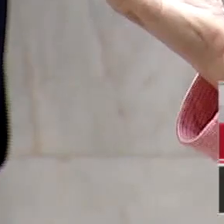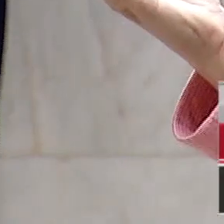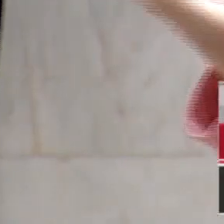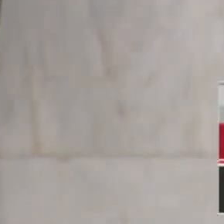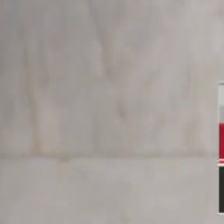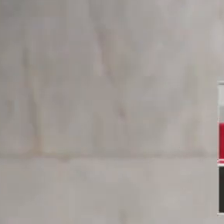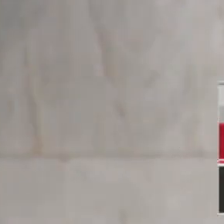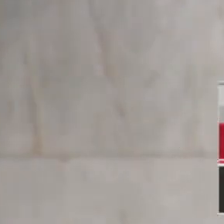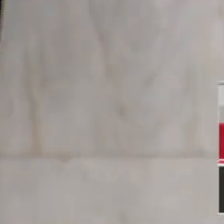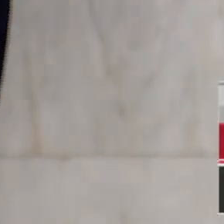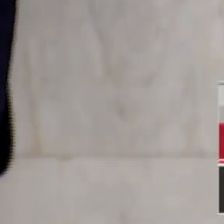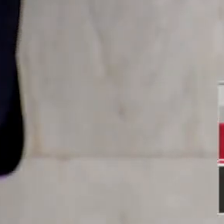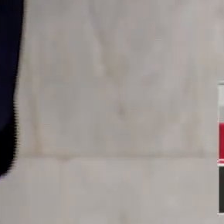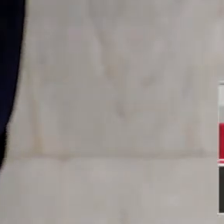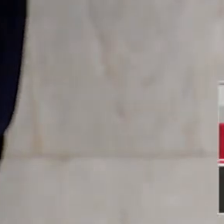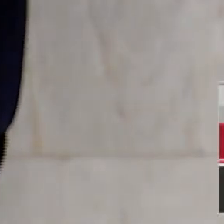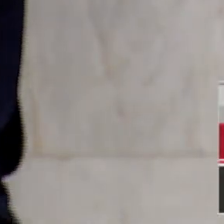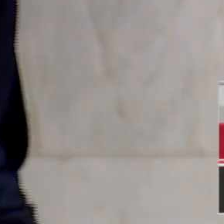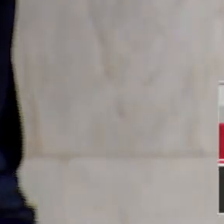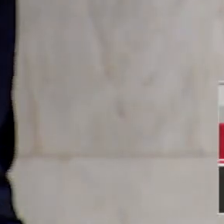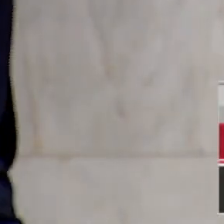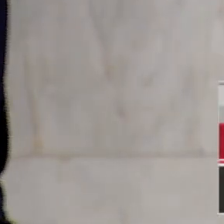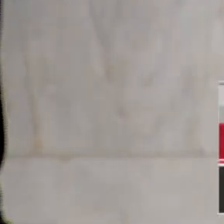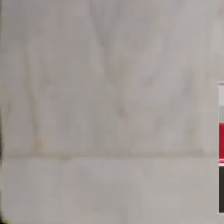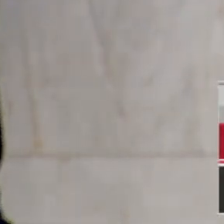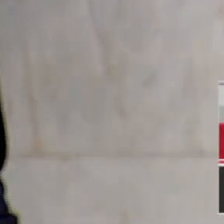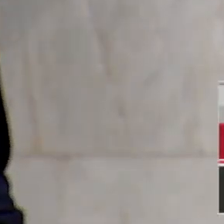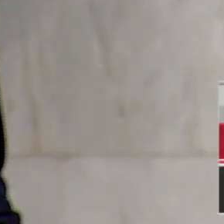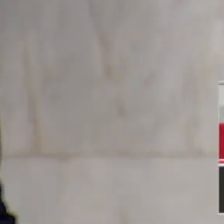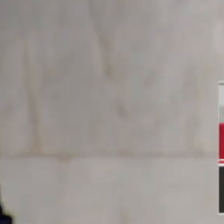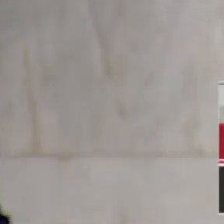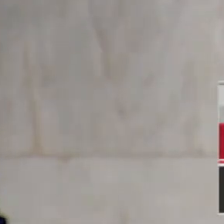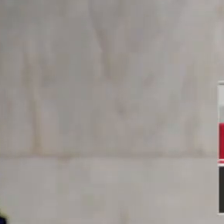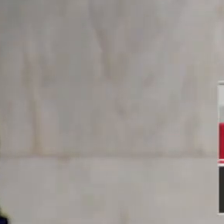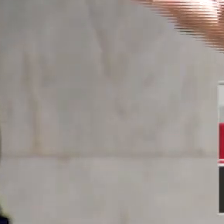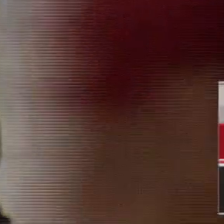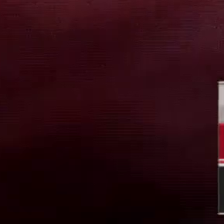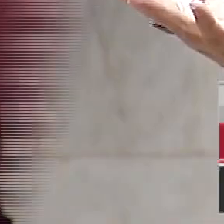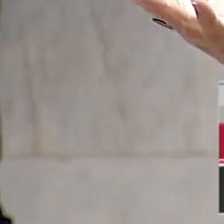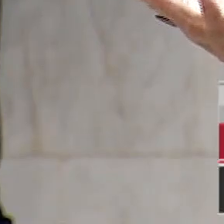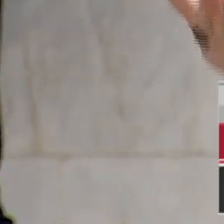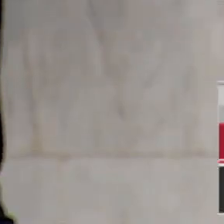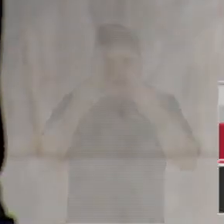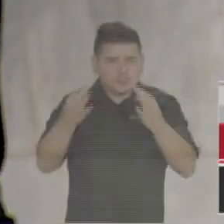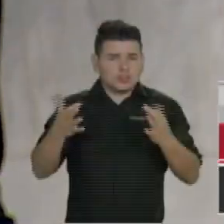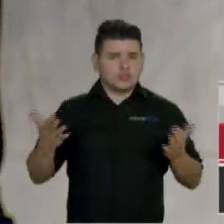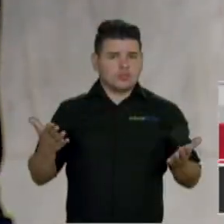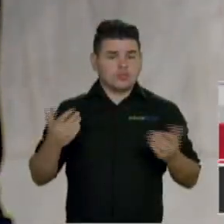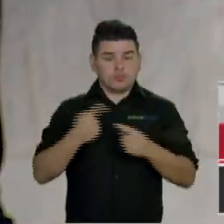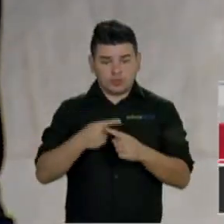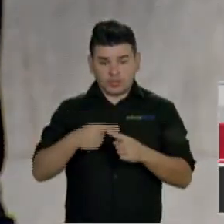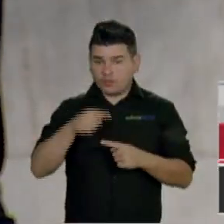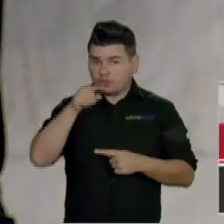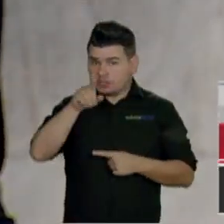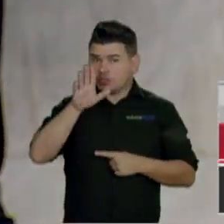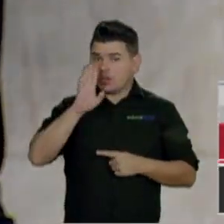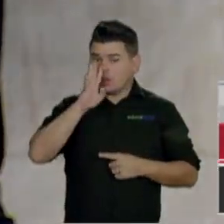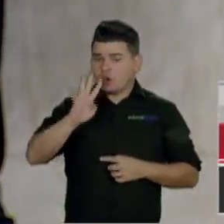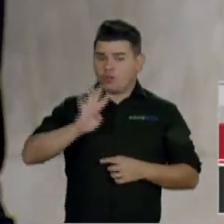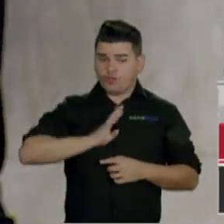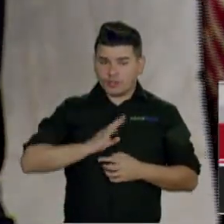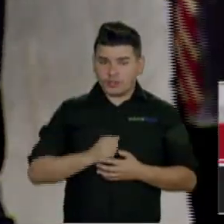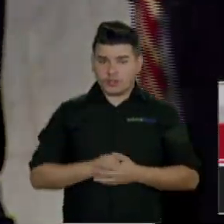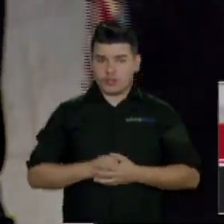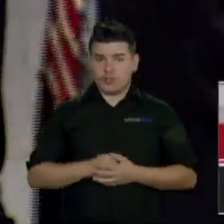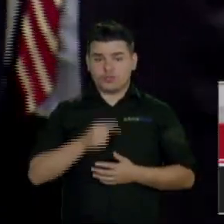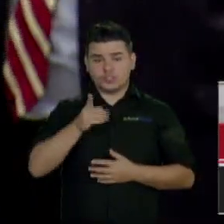precisam só porque você é excelente eu quero que vocês excelência preste atenção porque vocês excelência nos ofendeu